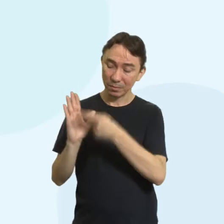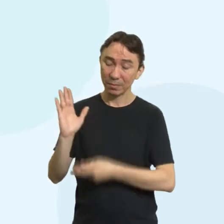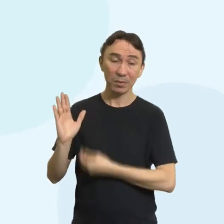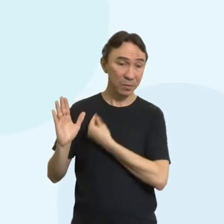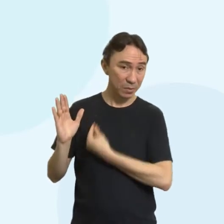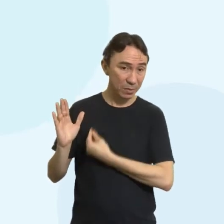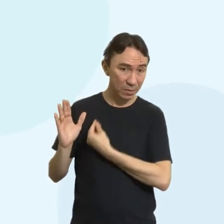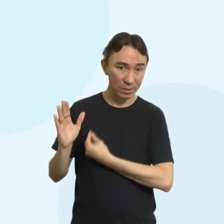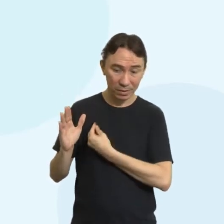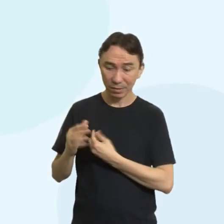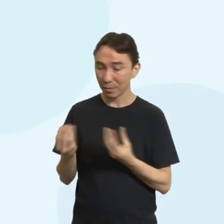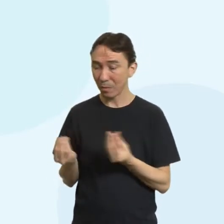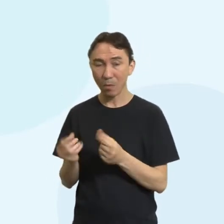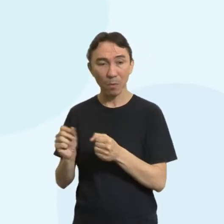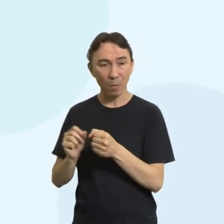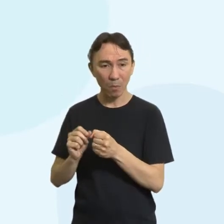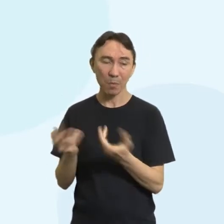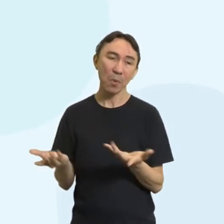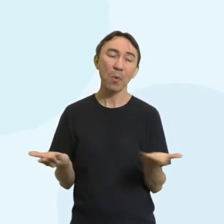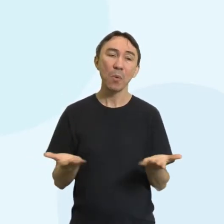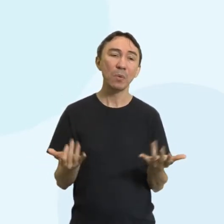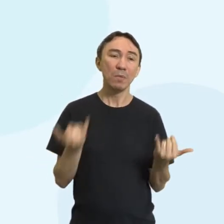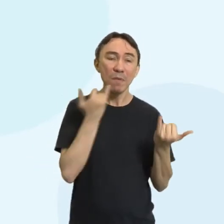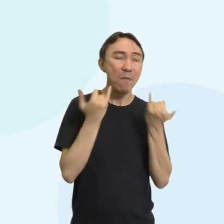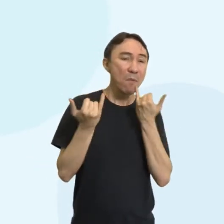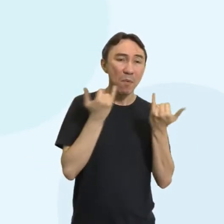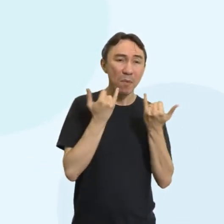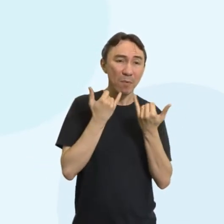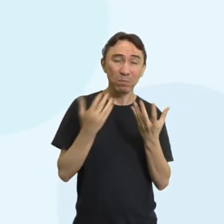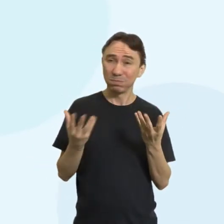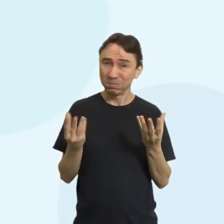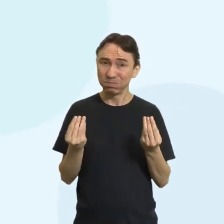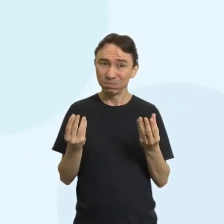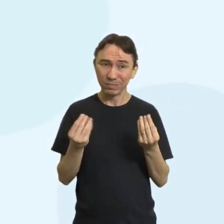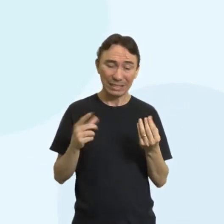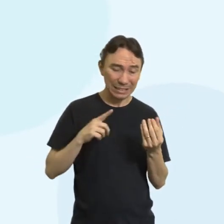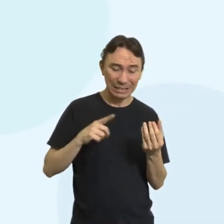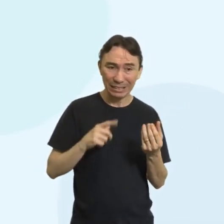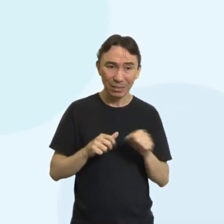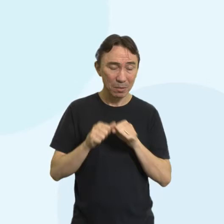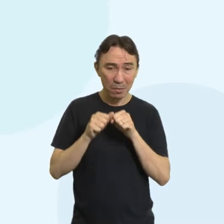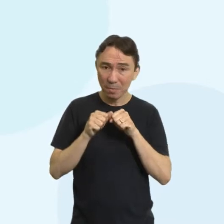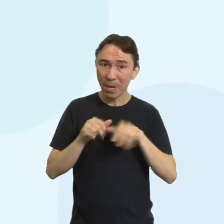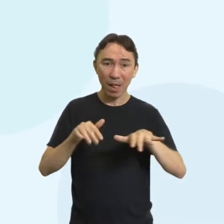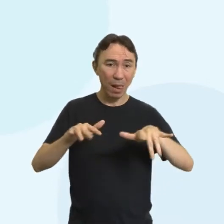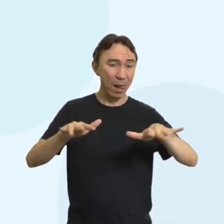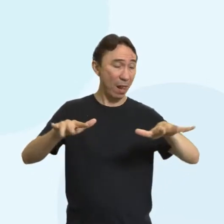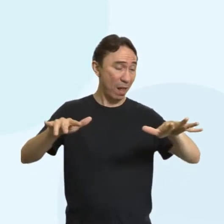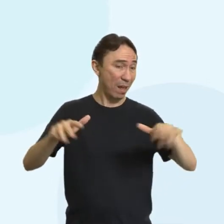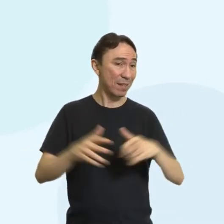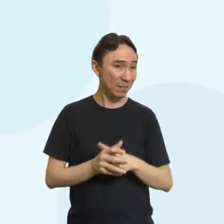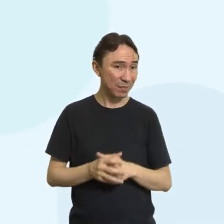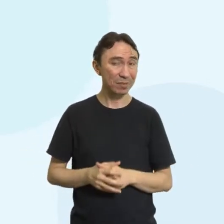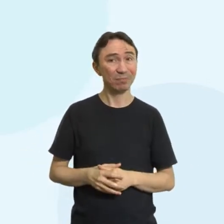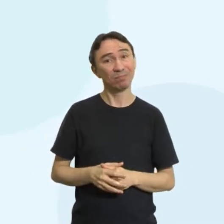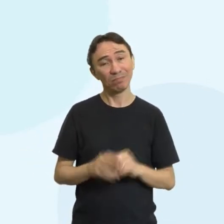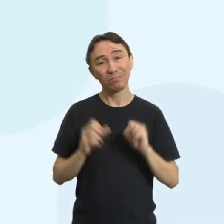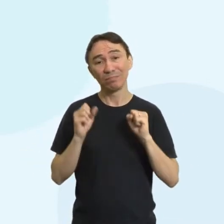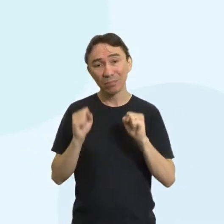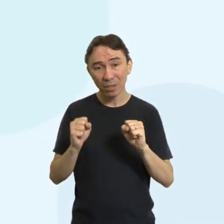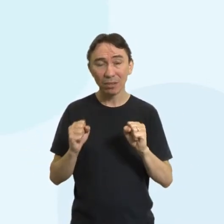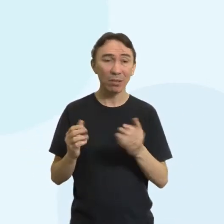de informação no mundo em que vivemos, que pode fazer com que as